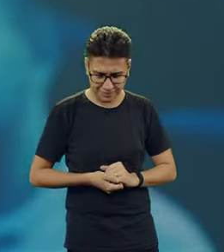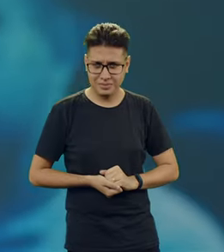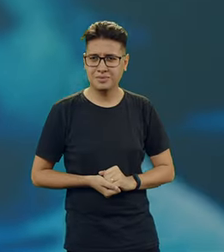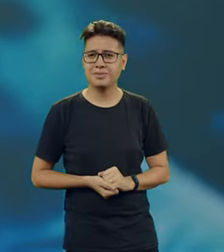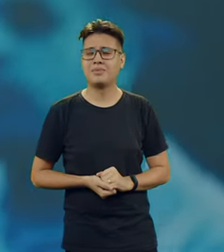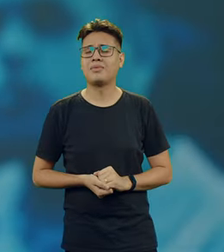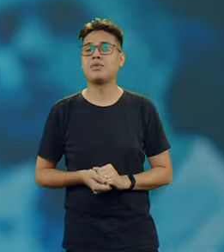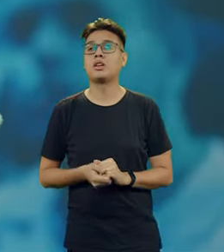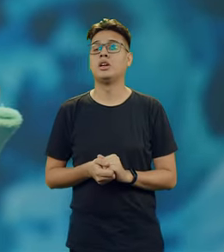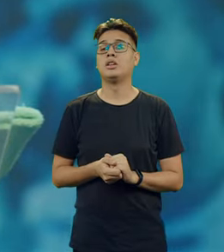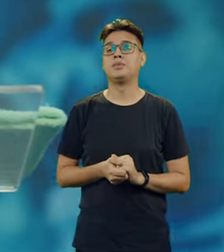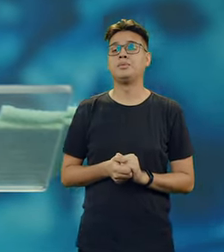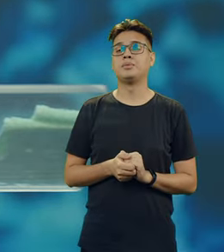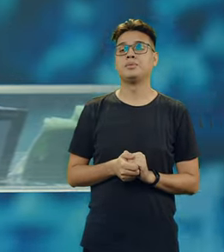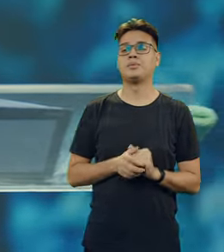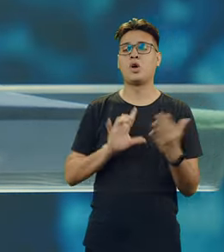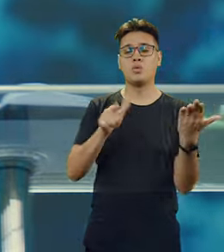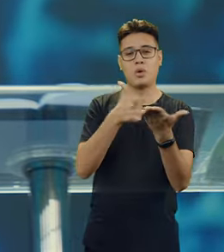Em Lucas